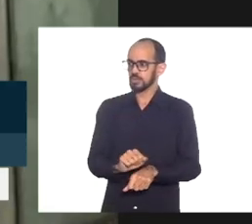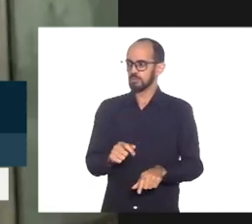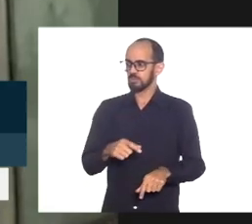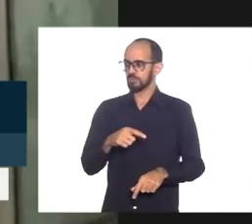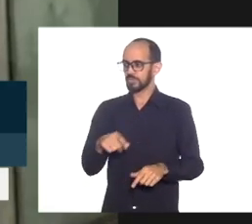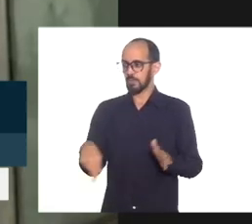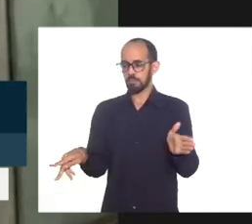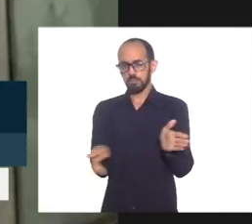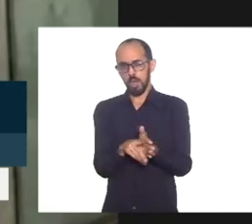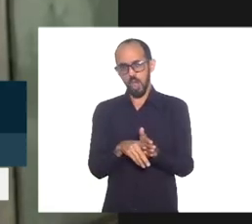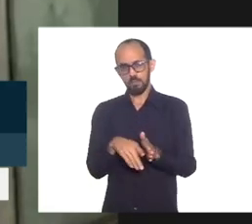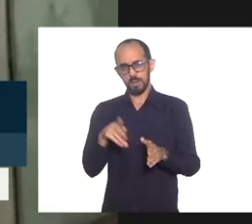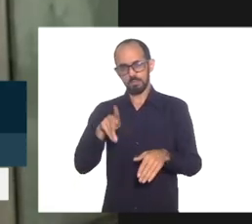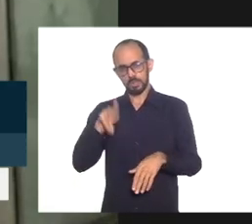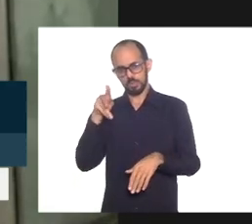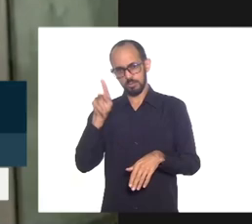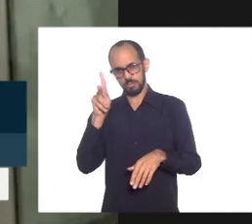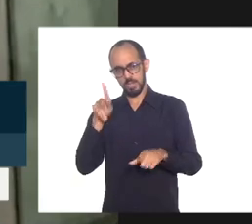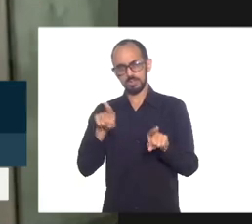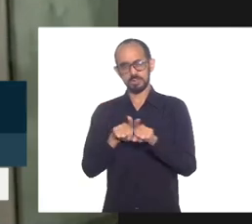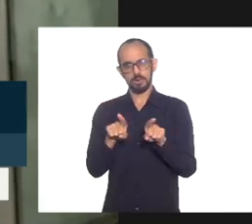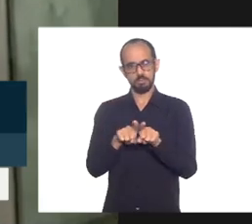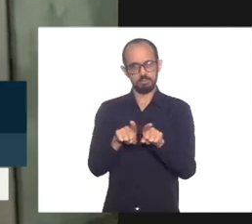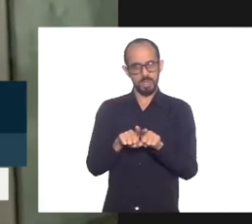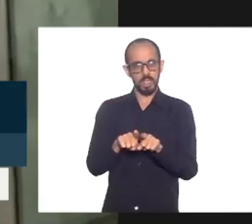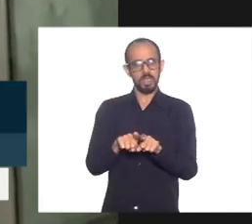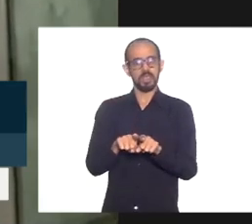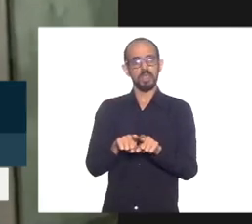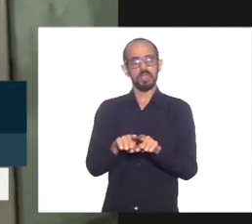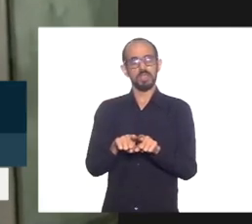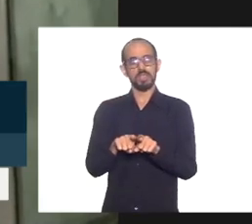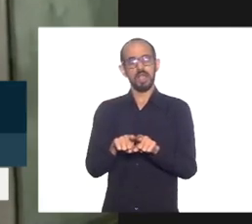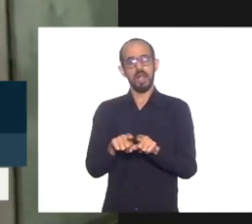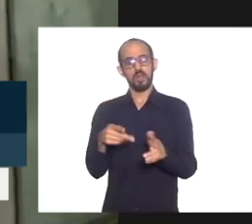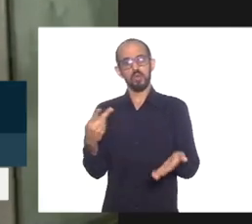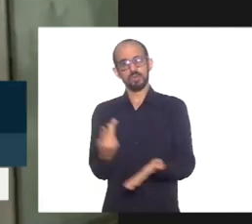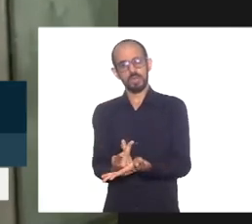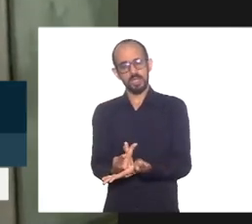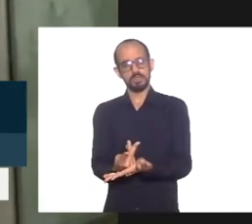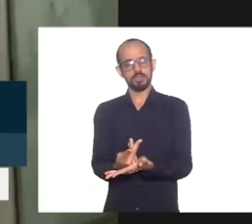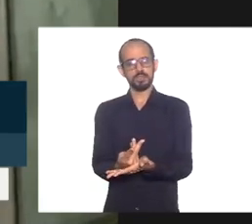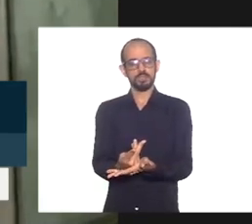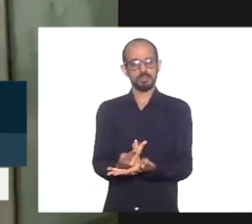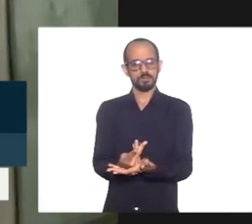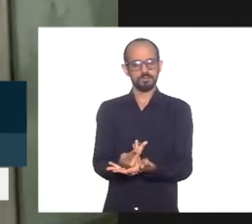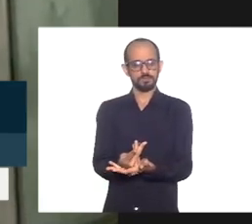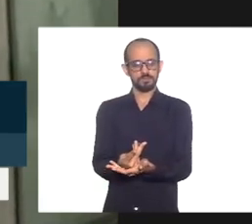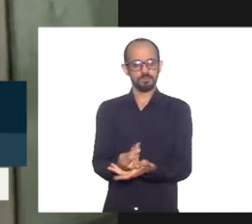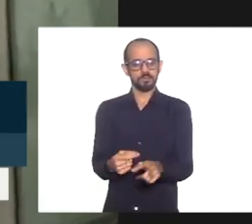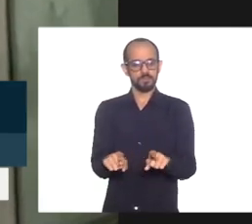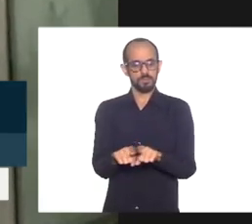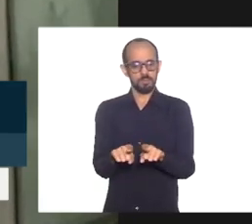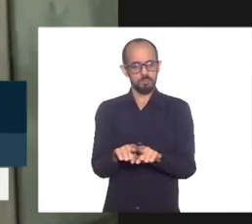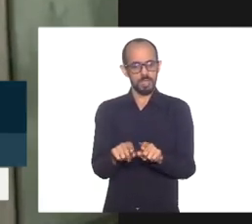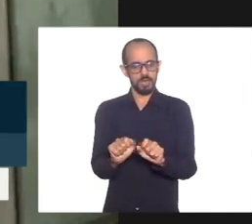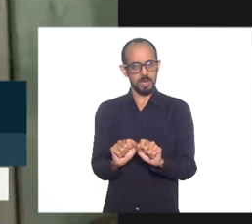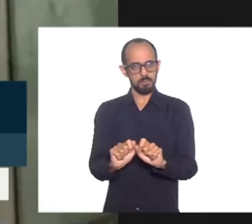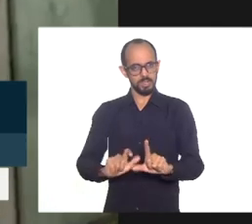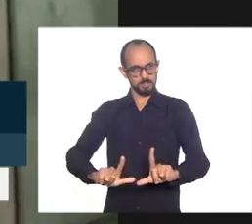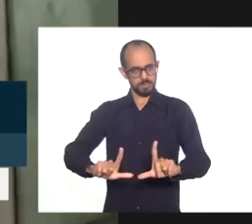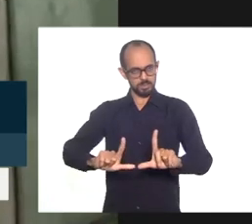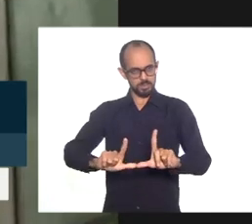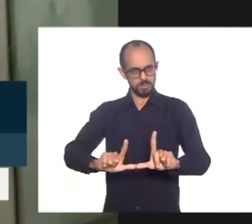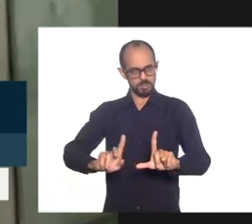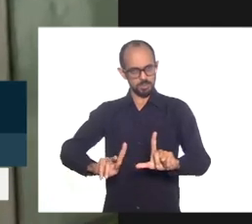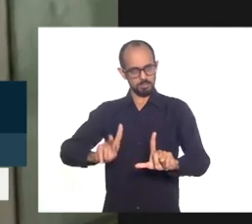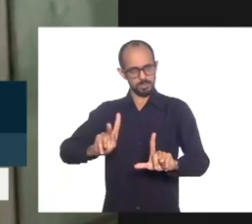própria Petrobras, em algum momento ela acontece, em outros momentos, né, dentro da apresentação dela, ela também